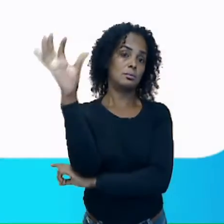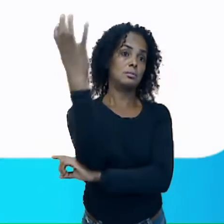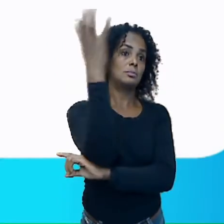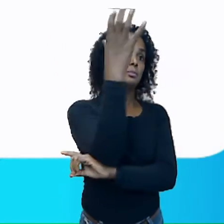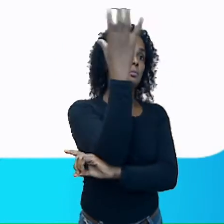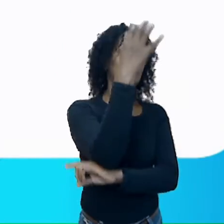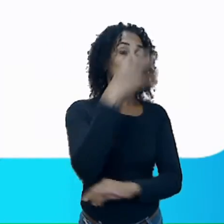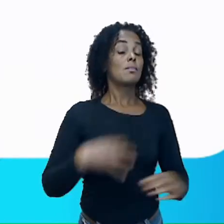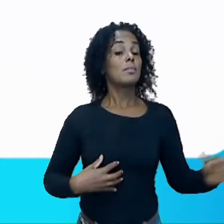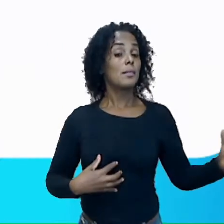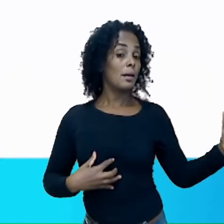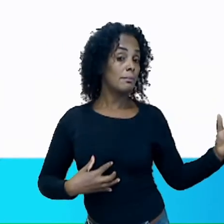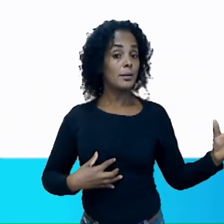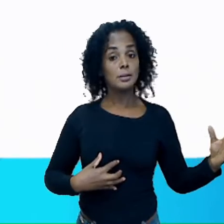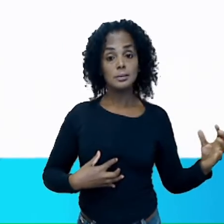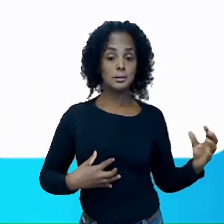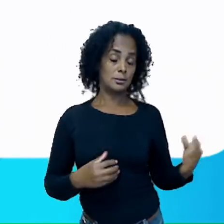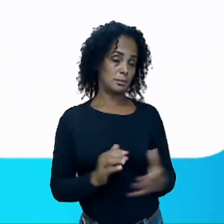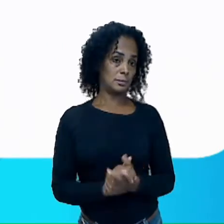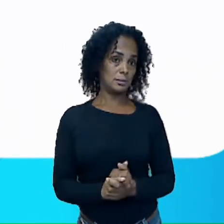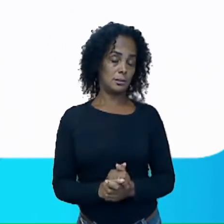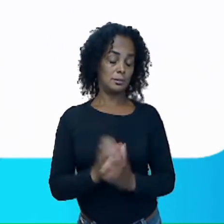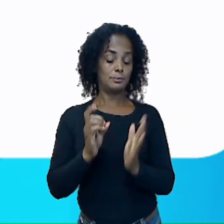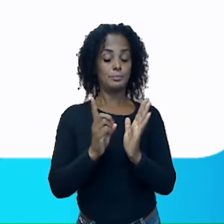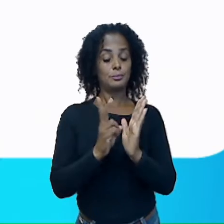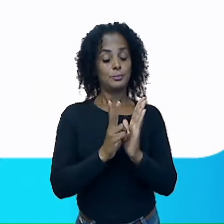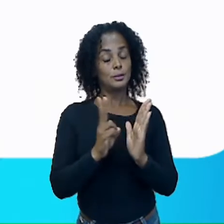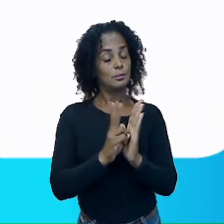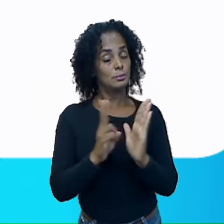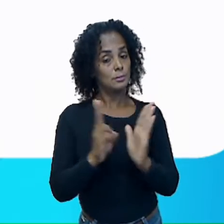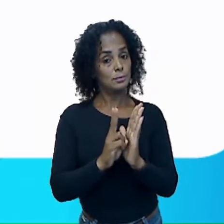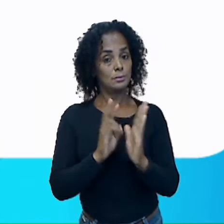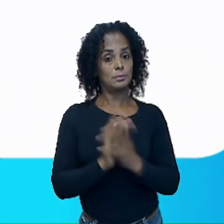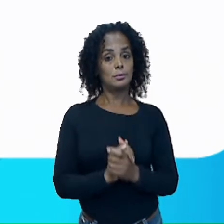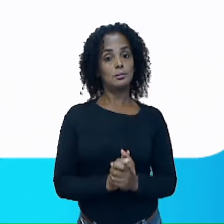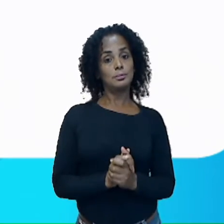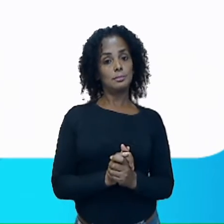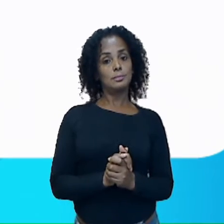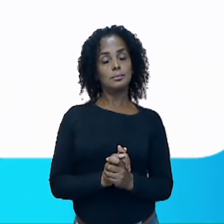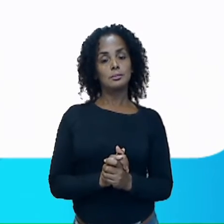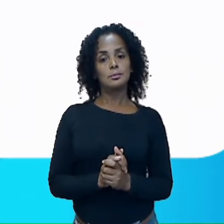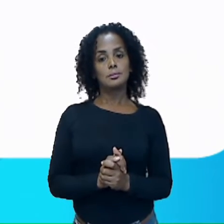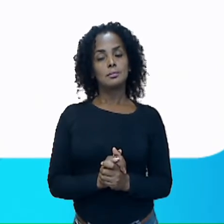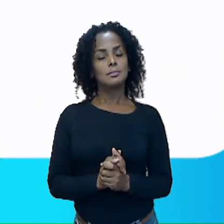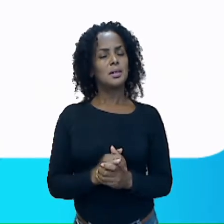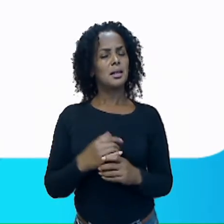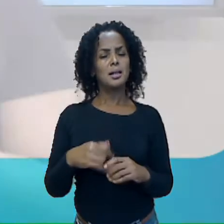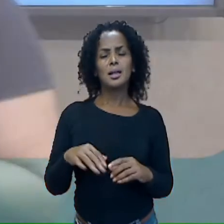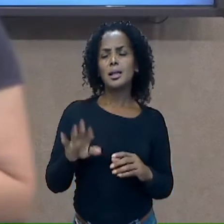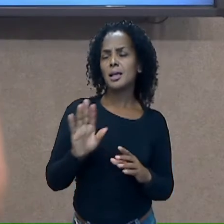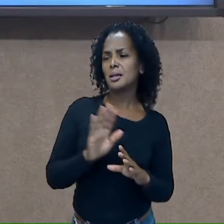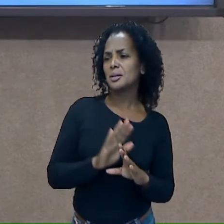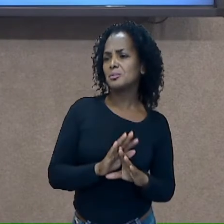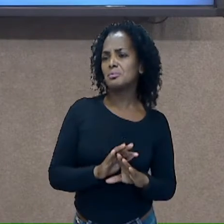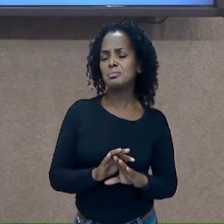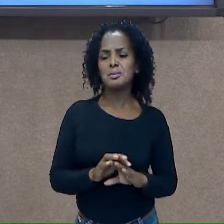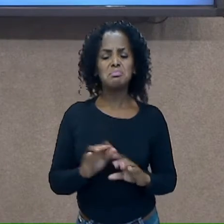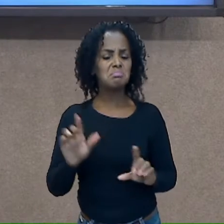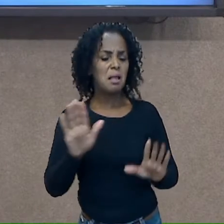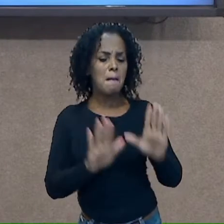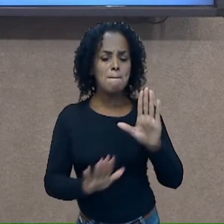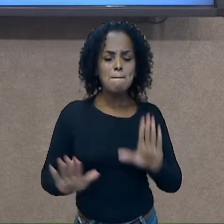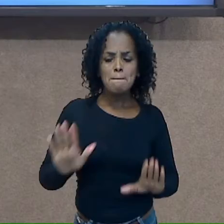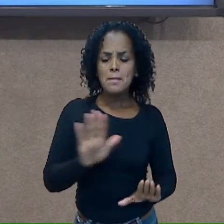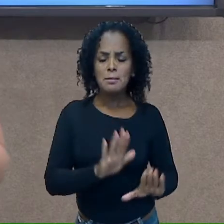A dança indígena. A dança indígena, ela é minuciosamente